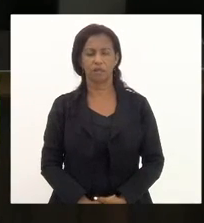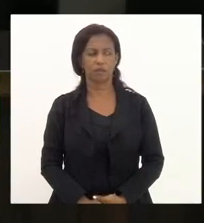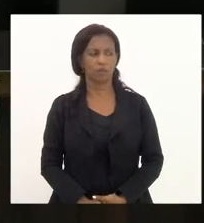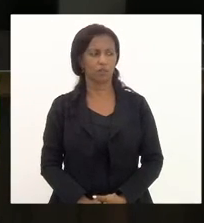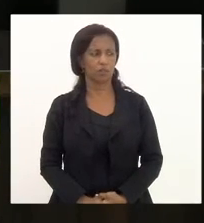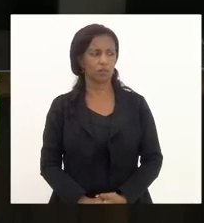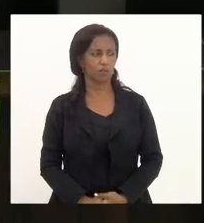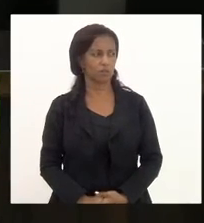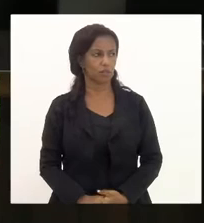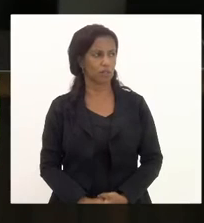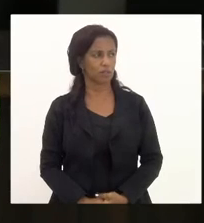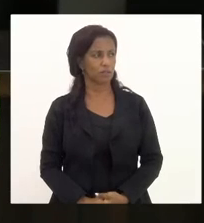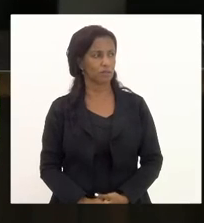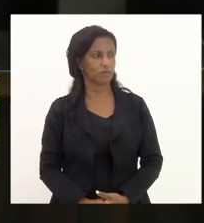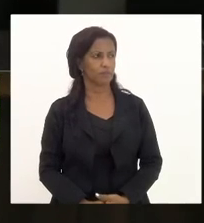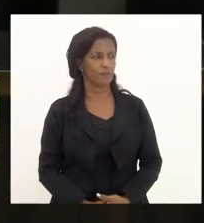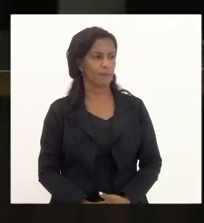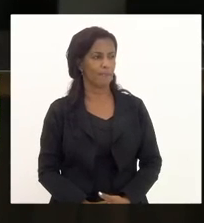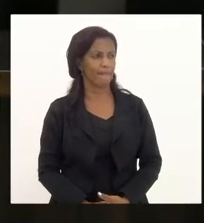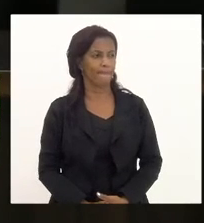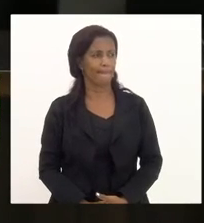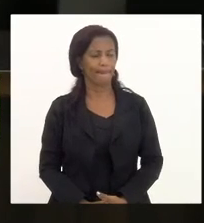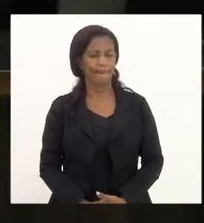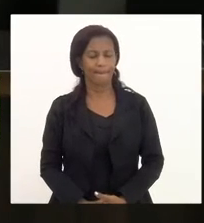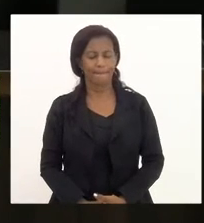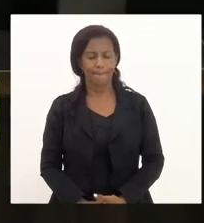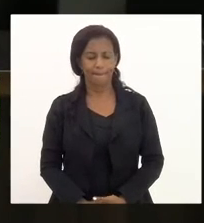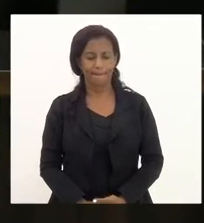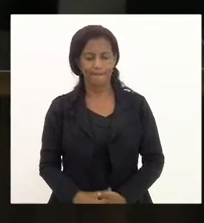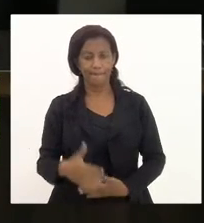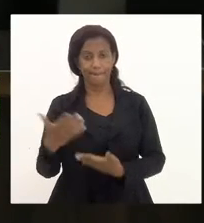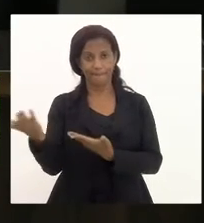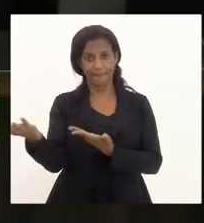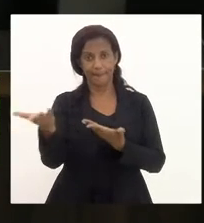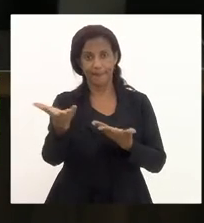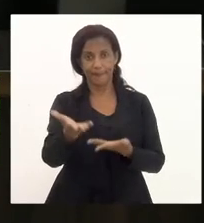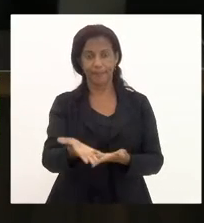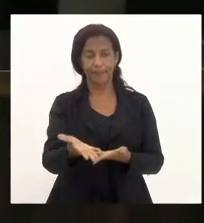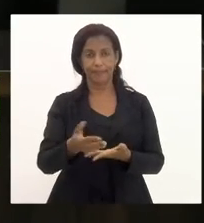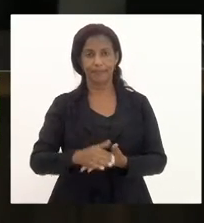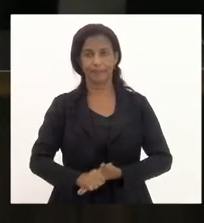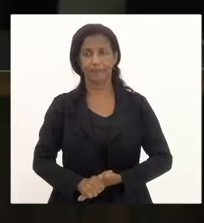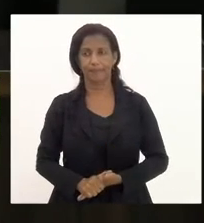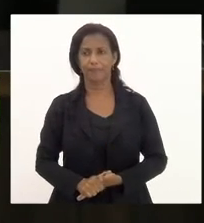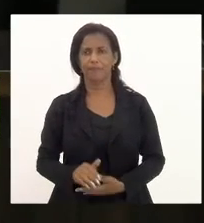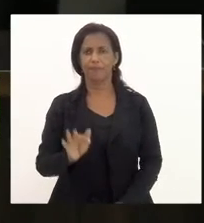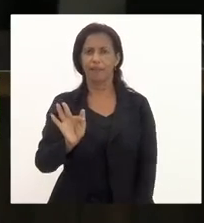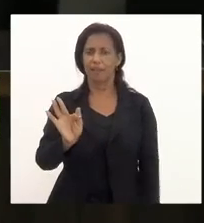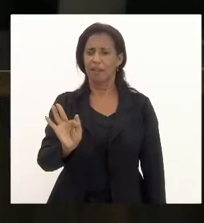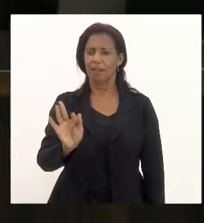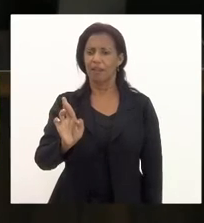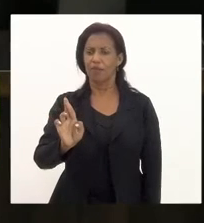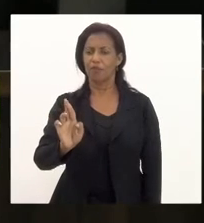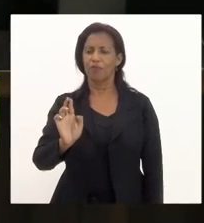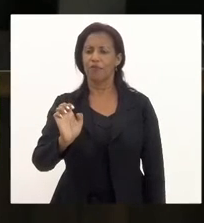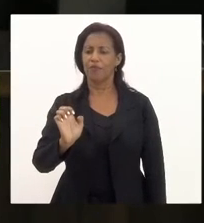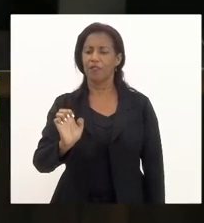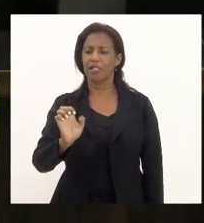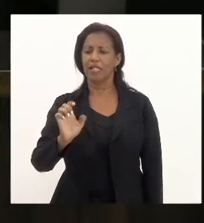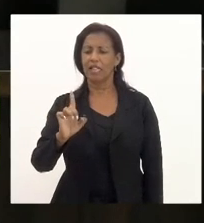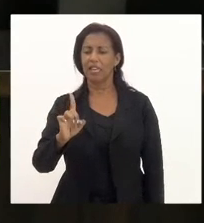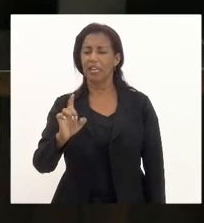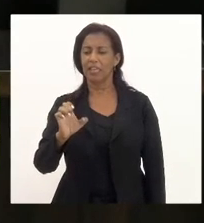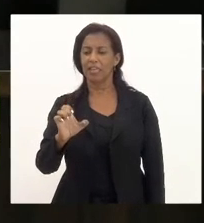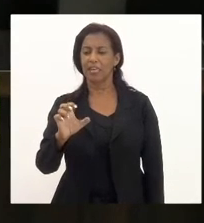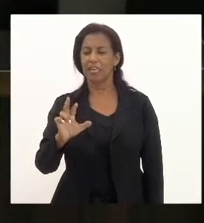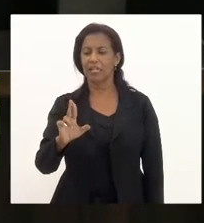Alexandre eu queria chamar agora e o Frederico Frederico